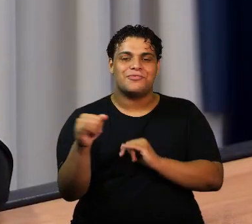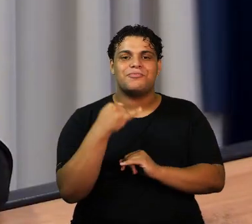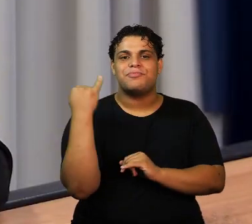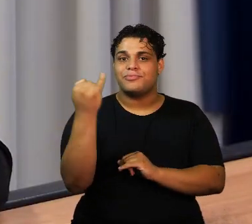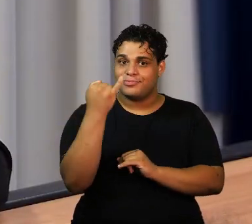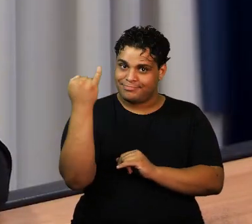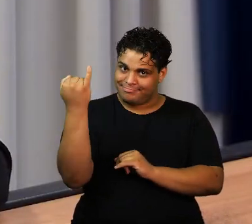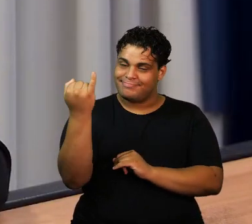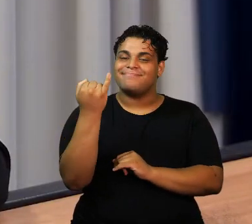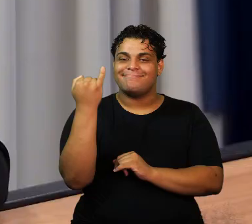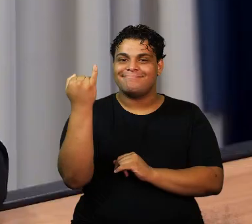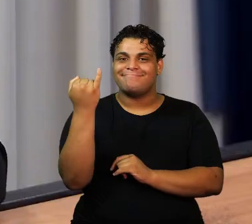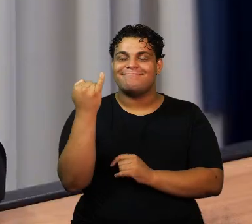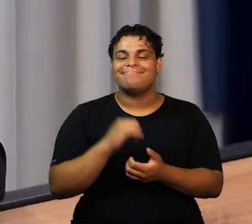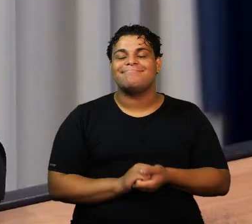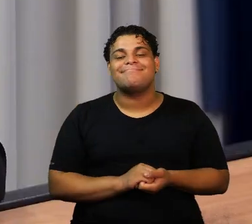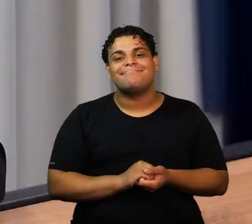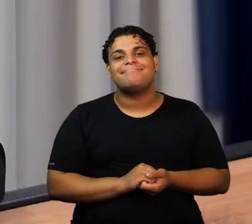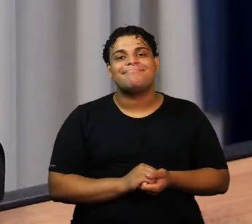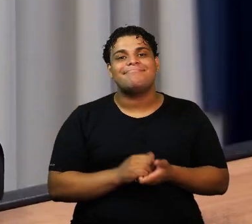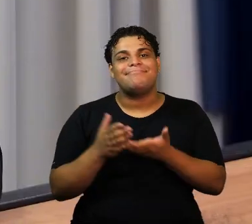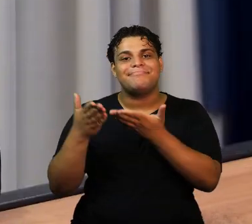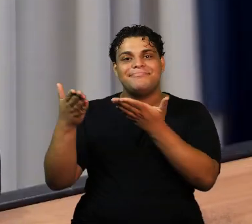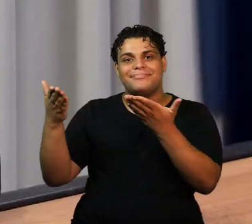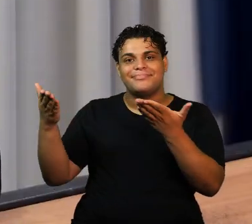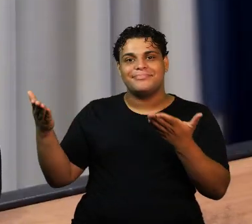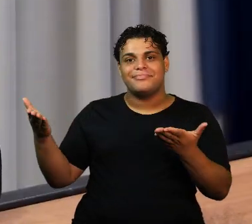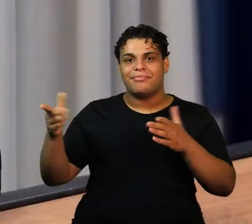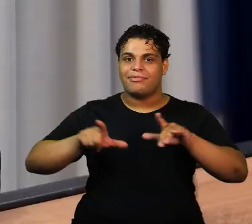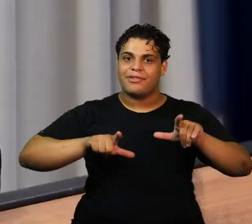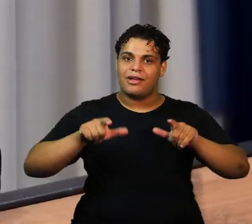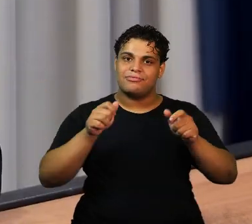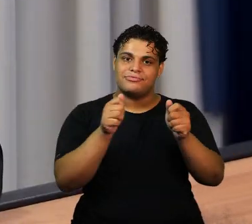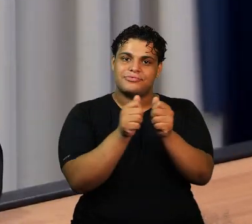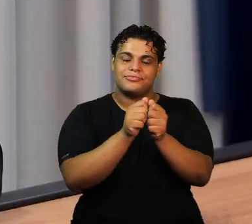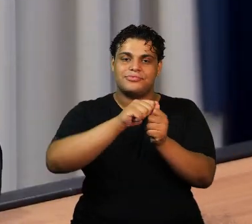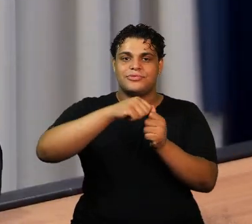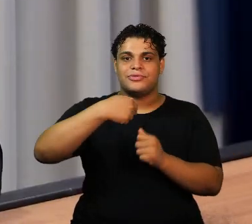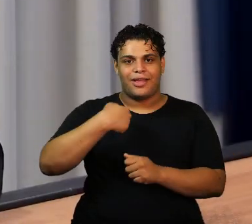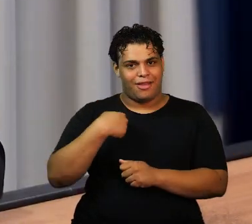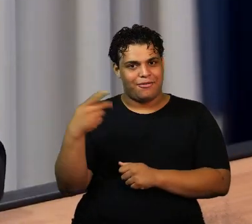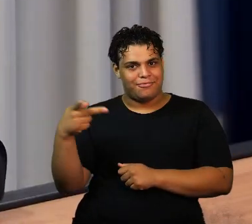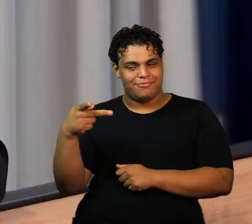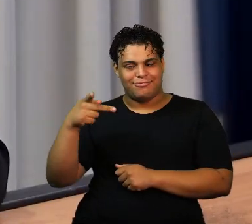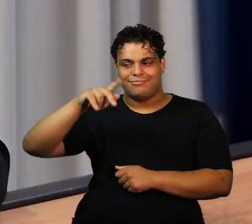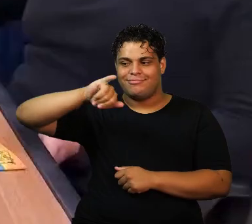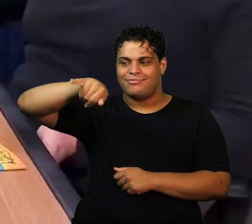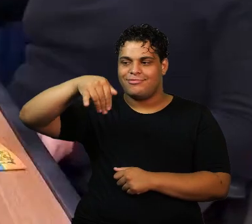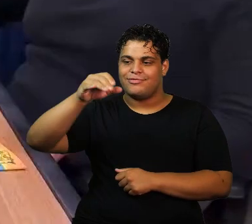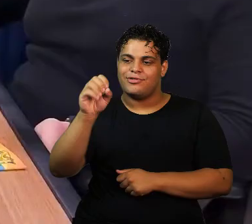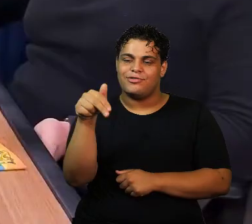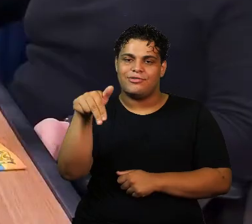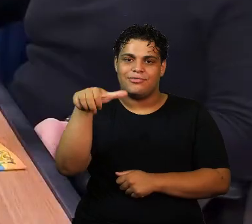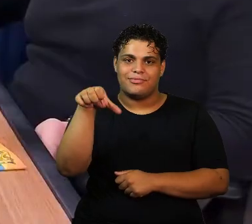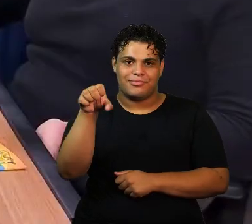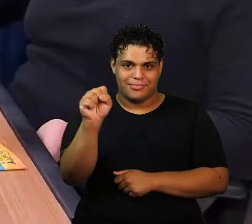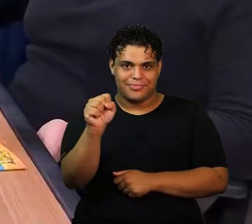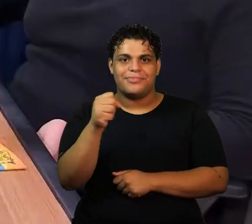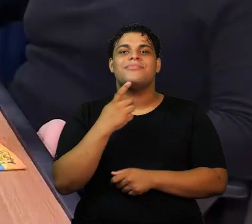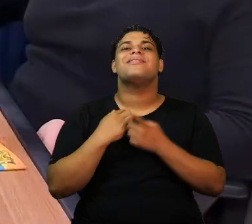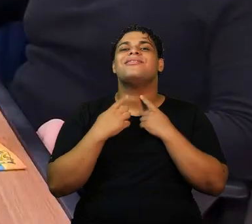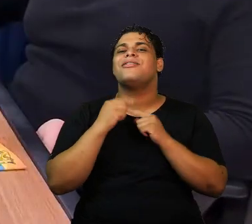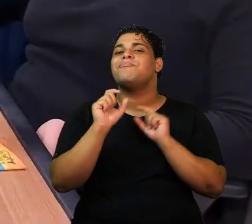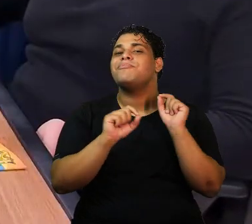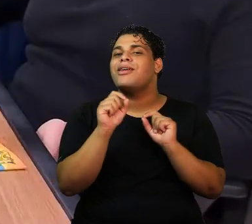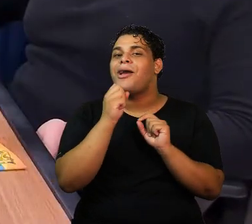importante e necessária. Estamos aqui nos estúdios, eu e Jonas Manilha, né? Queremos dar muito boas-vindas a cada